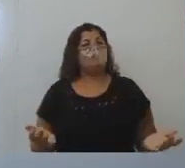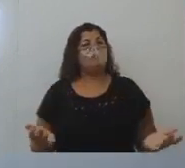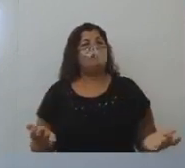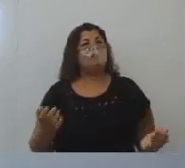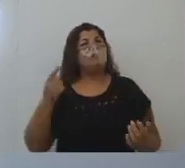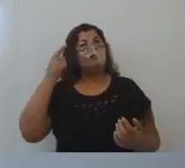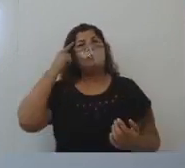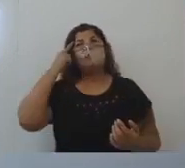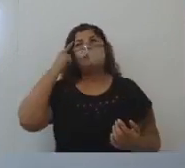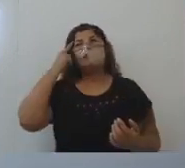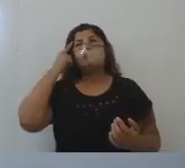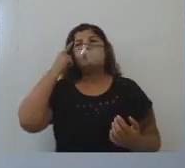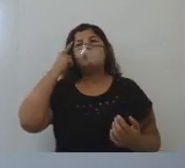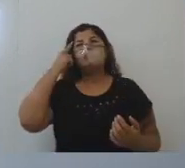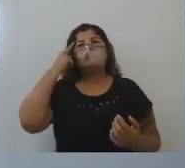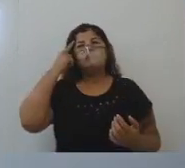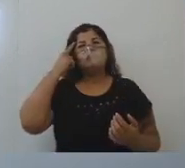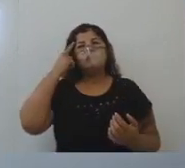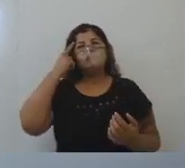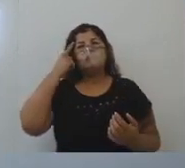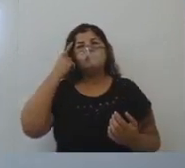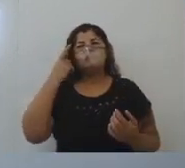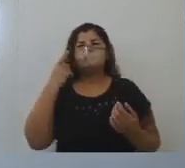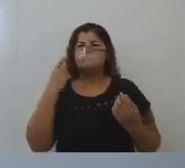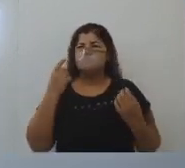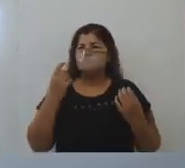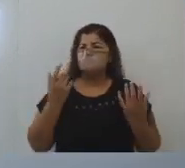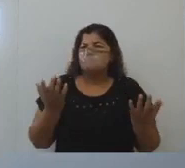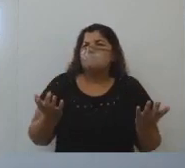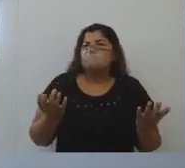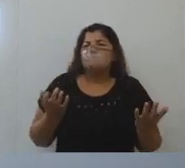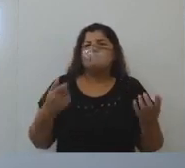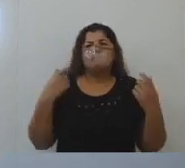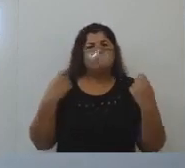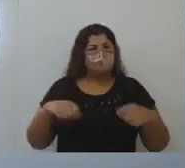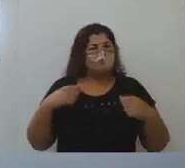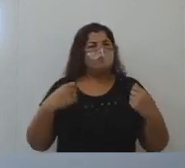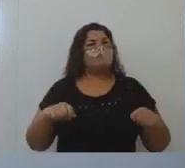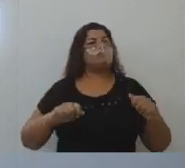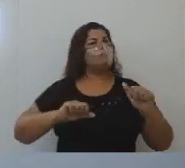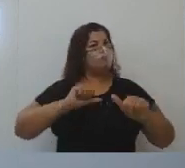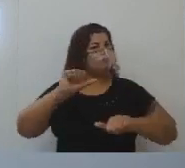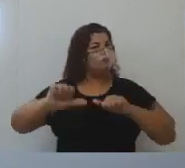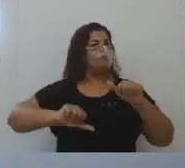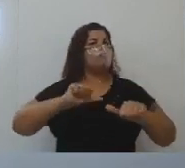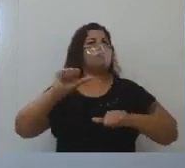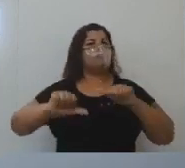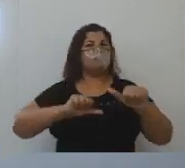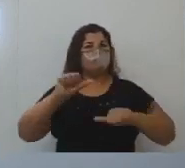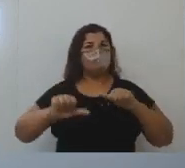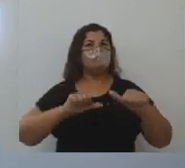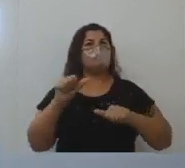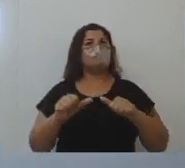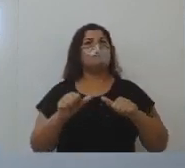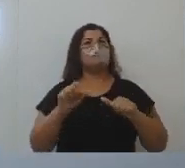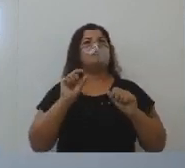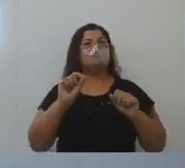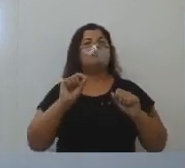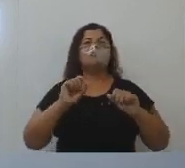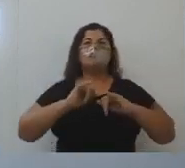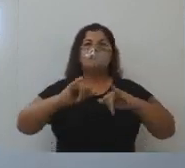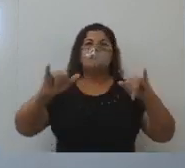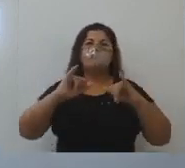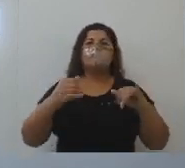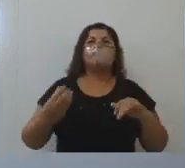fico pensando, eu fico refletindo, será que não está na hora da gente mudar essa realidade e dizer que a vida